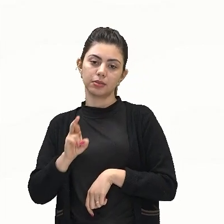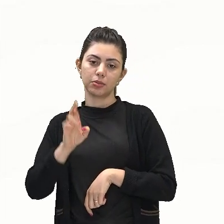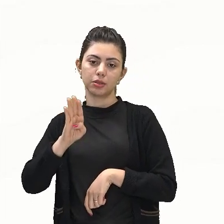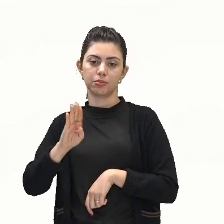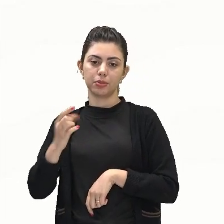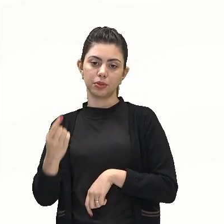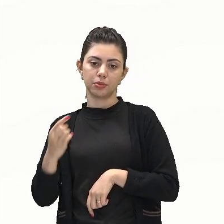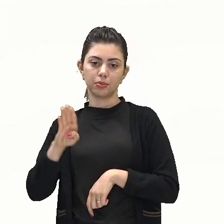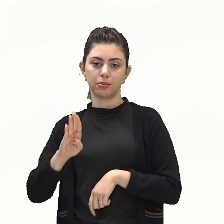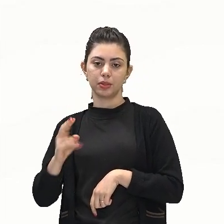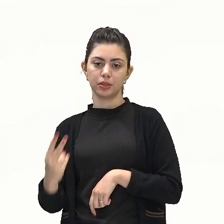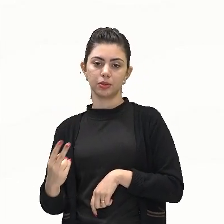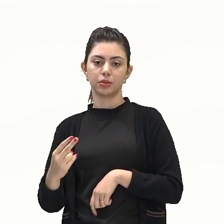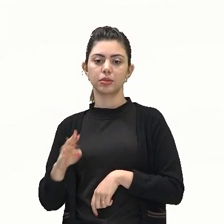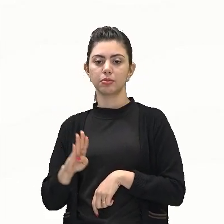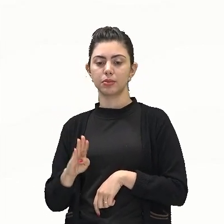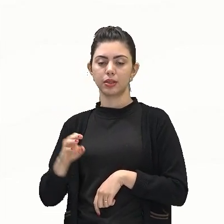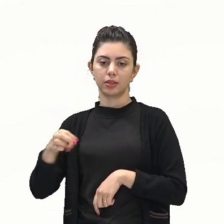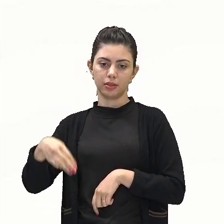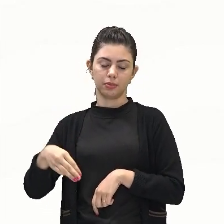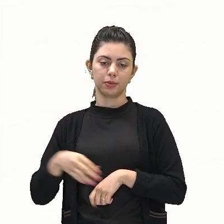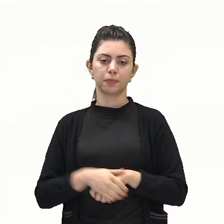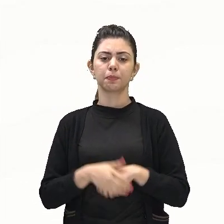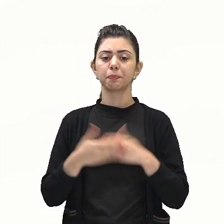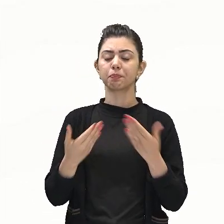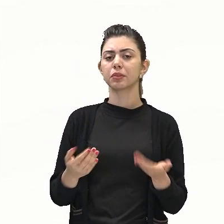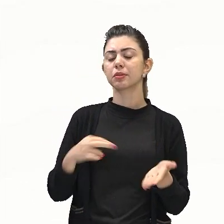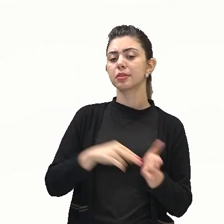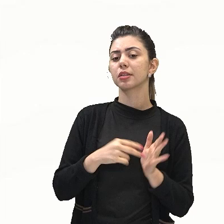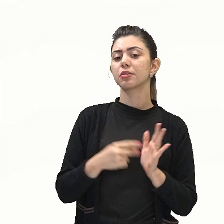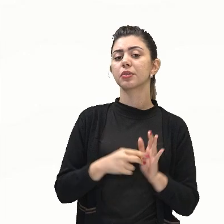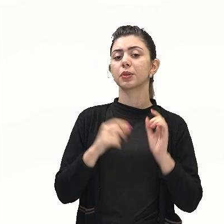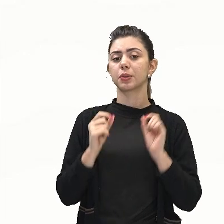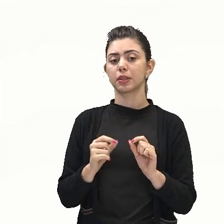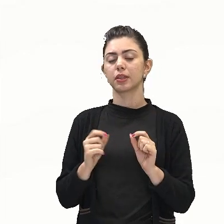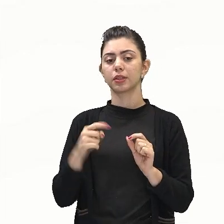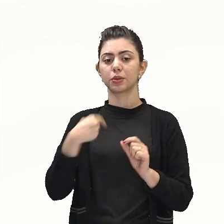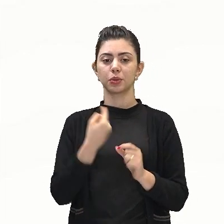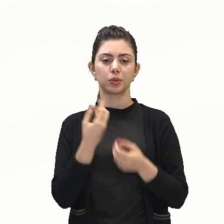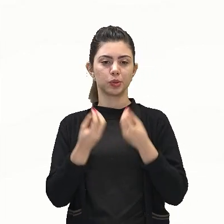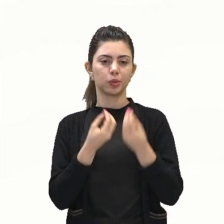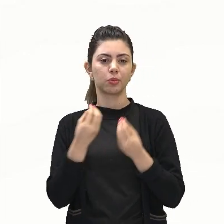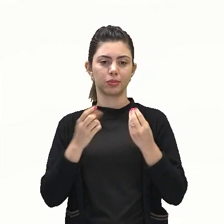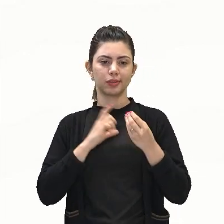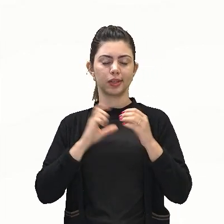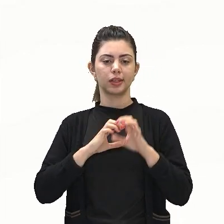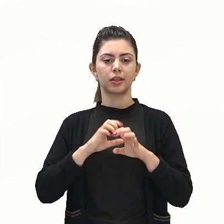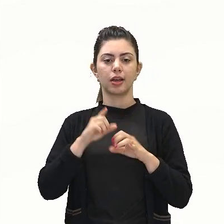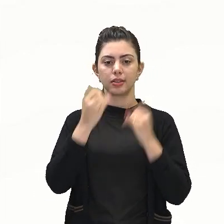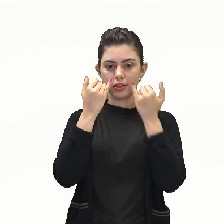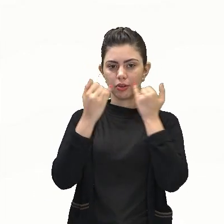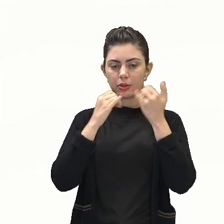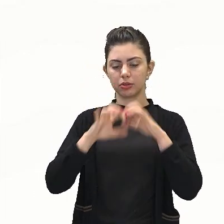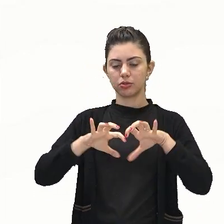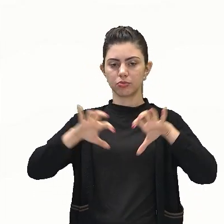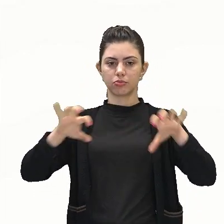ó. Tá? Então, o que significa isso? A gente vai separar, ó. Então, aqui a gente tem,